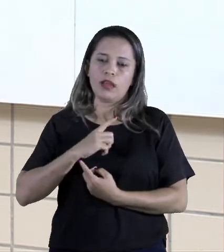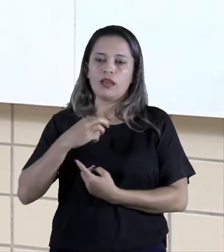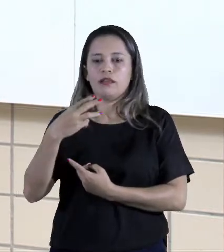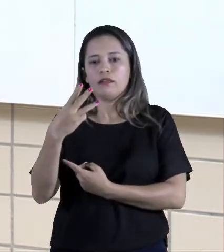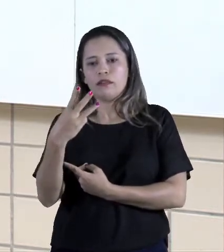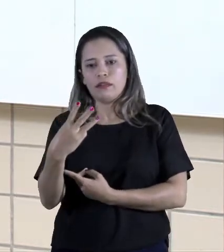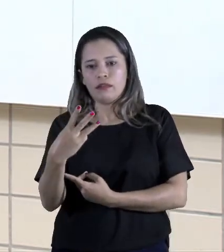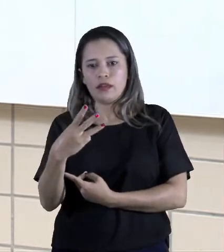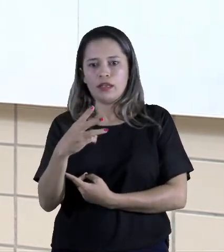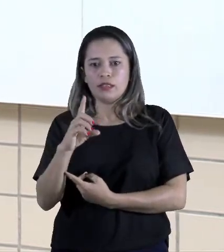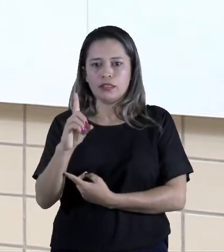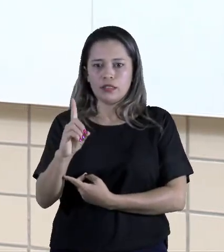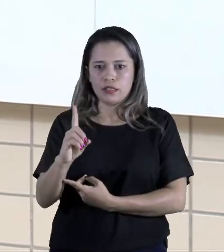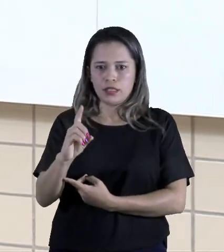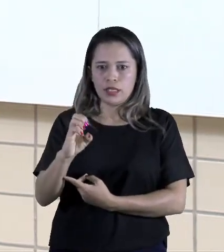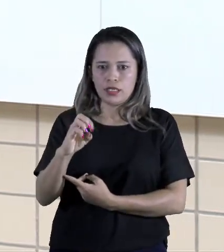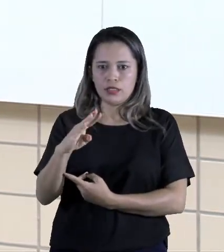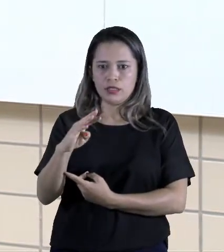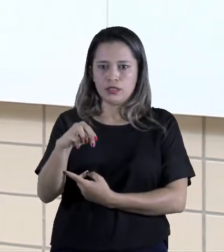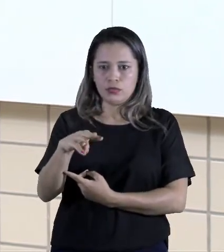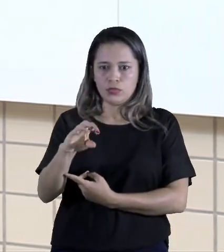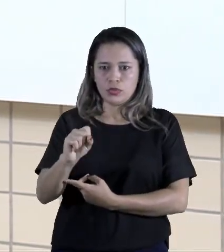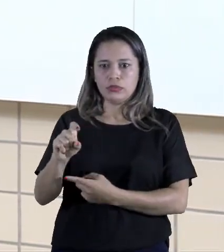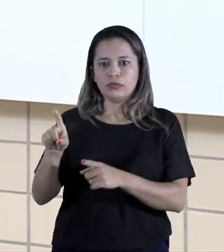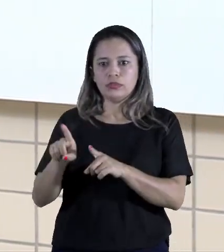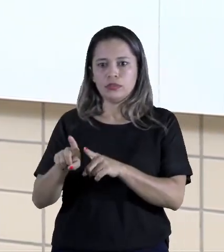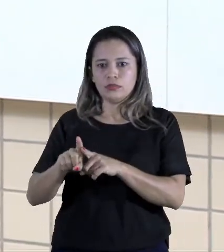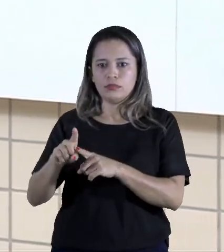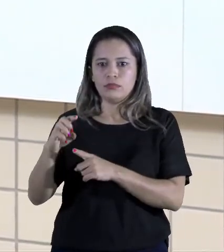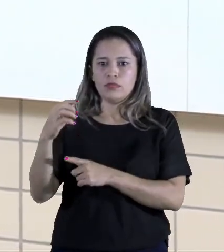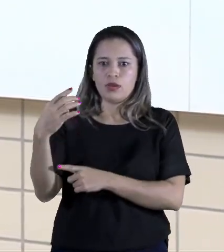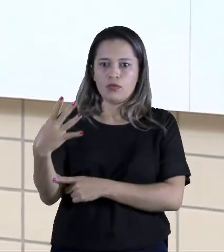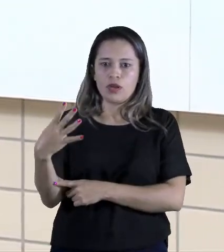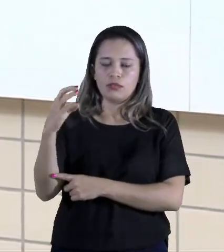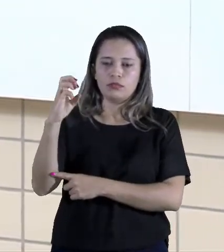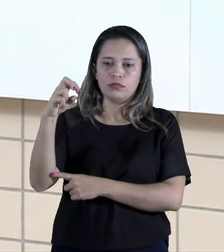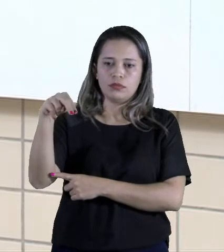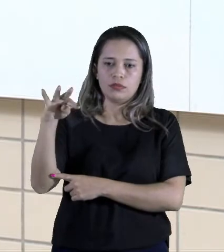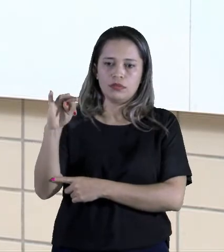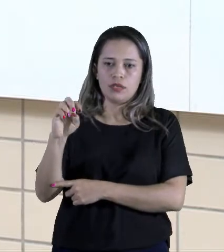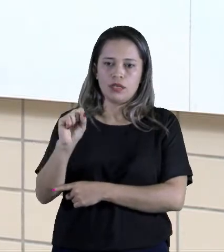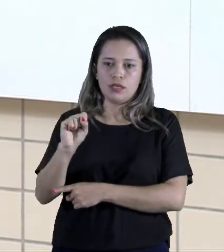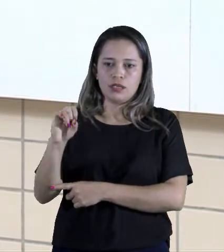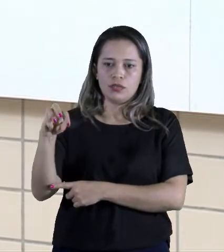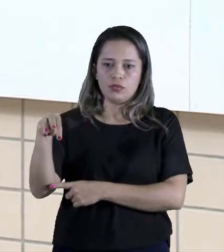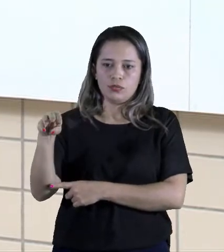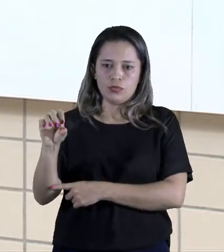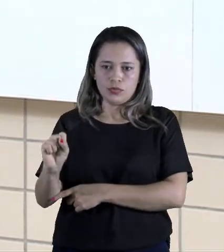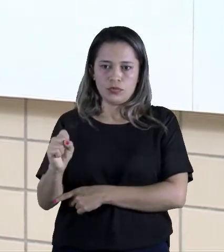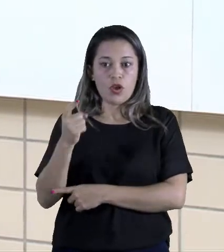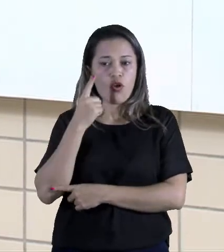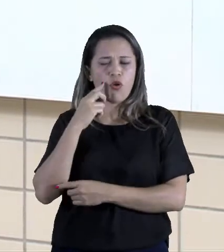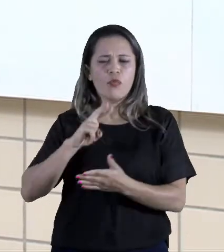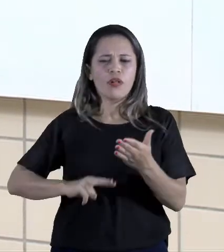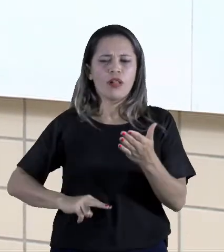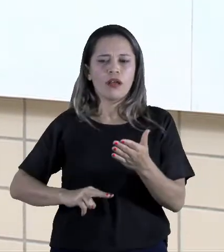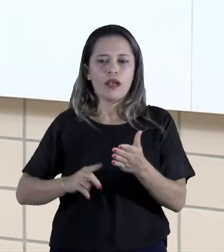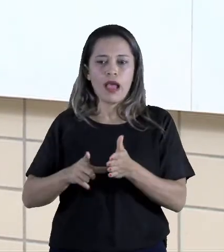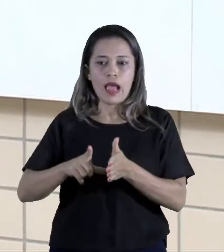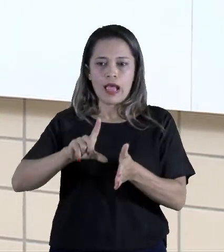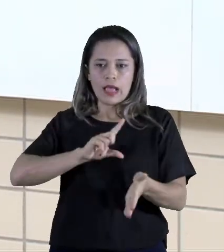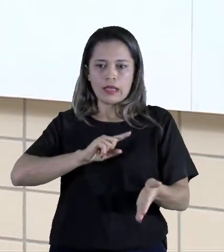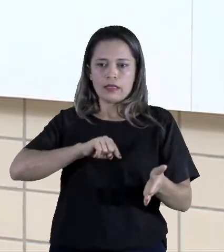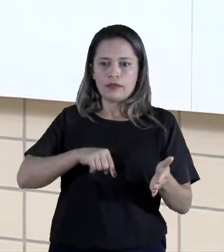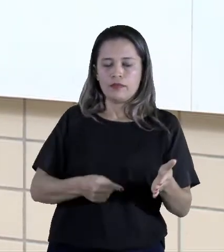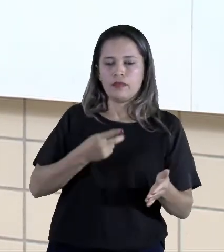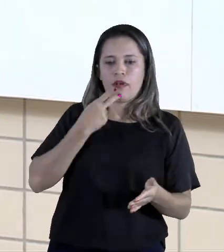4 centésimos. Como eu faço a leitura desse número? Você vai ler da seguinte forma, antes da vírgula você vai ler o